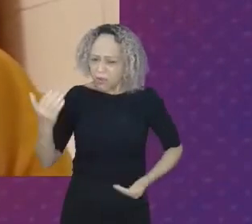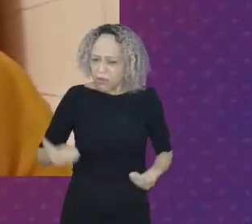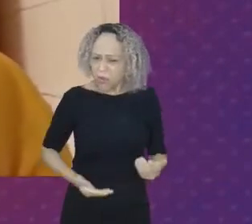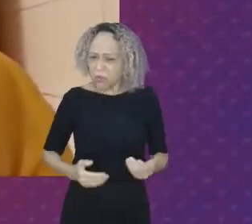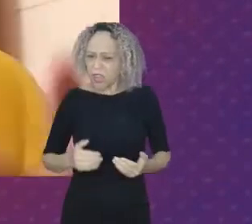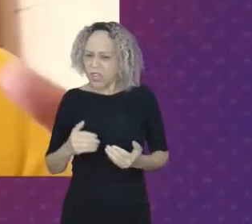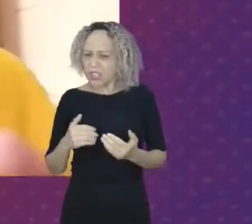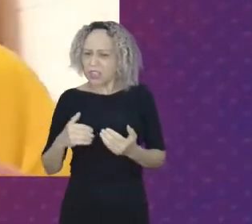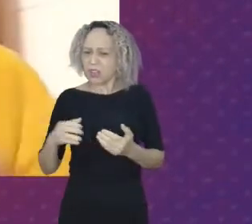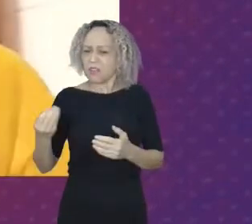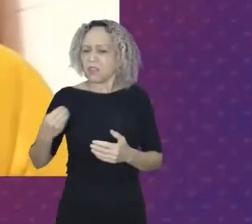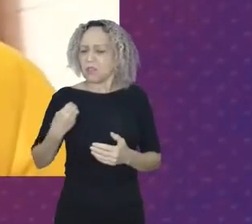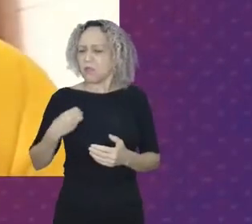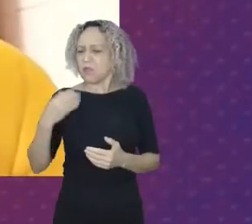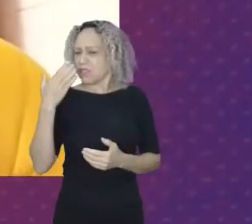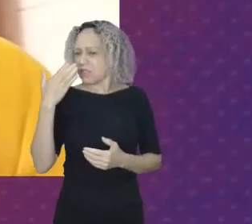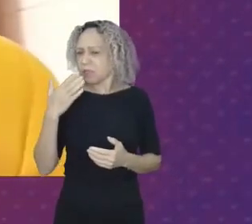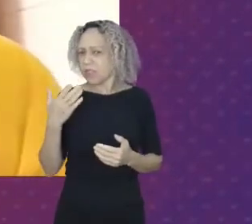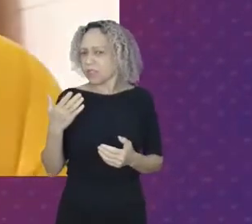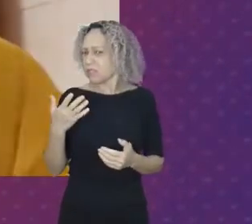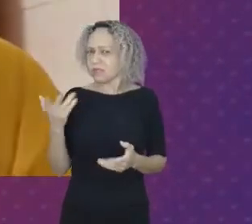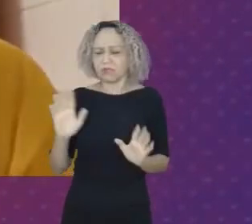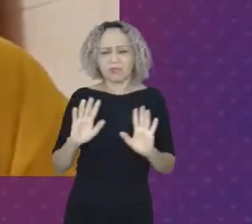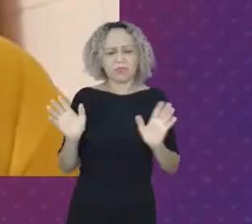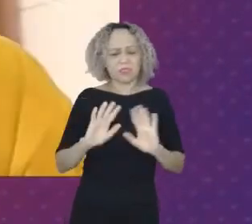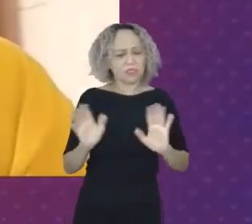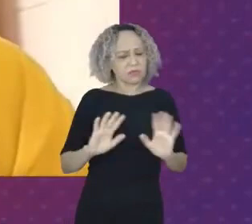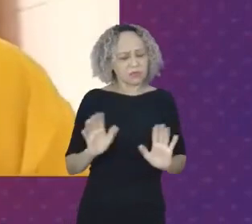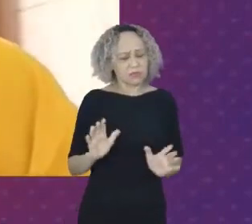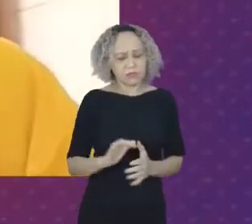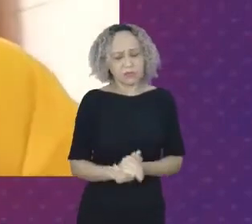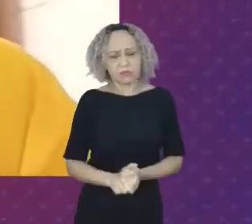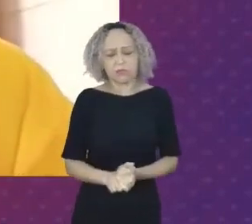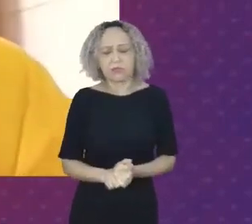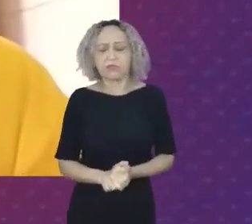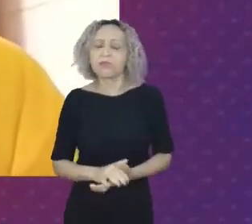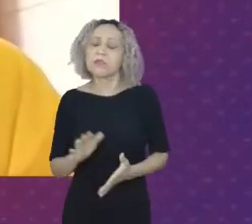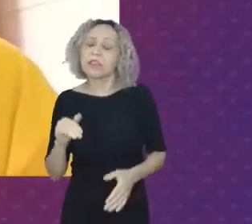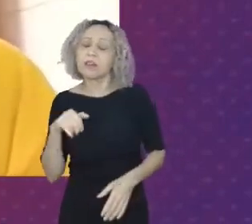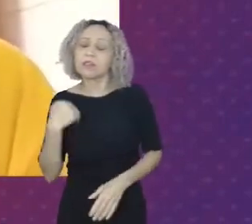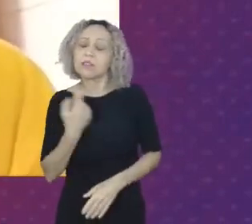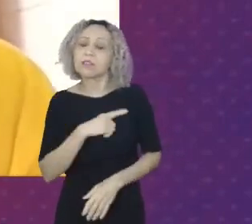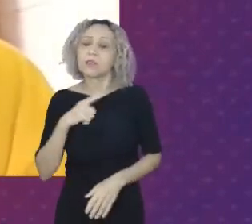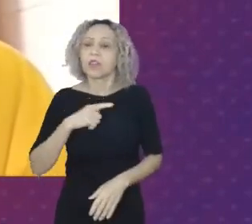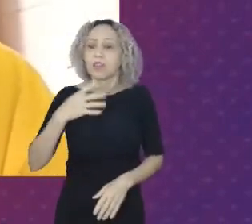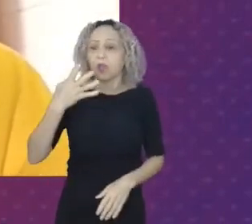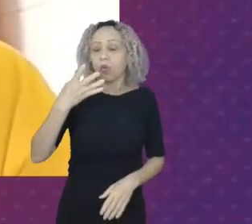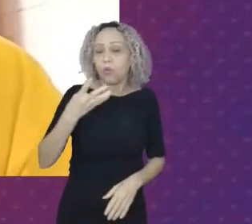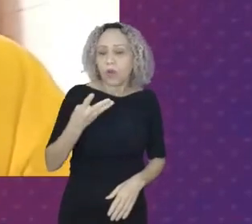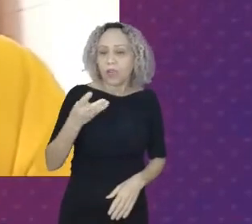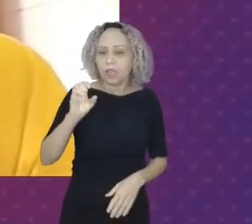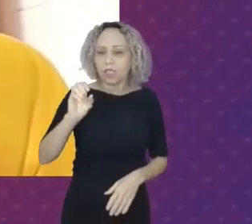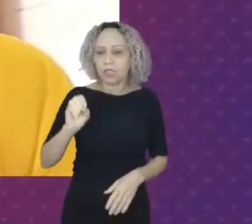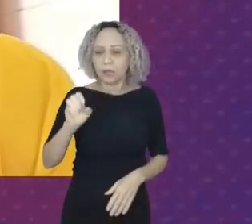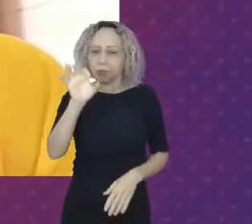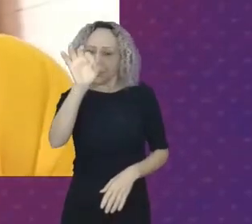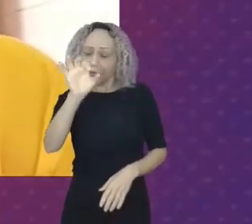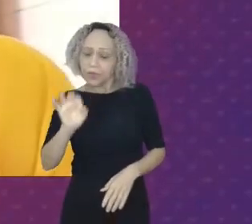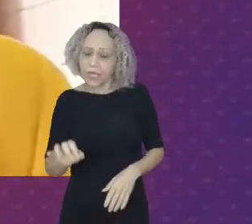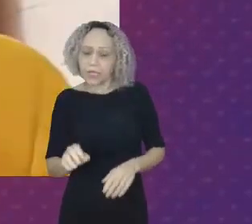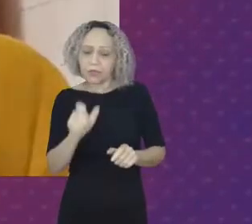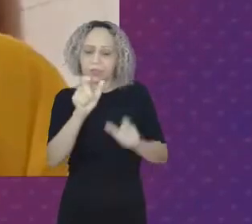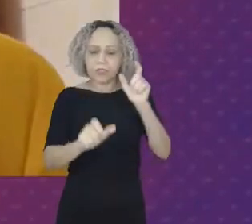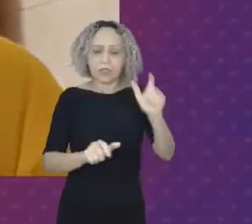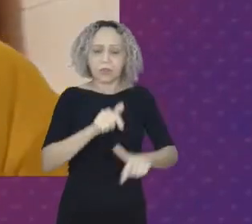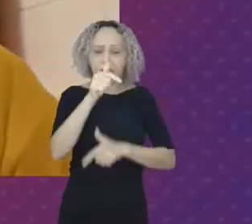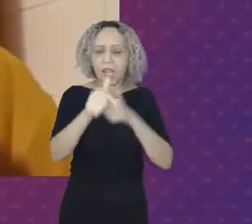total de 40% de trabalhadoras domésticas formalizadas. Então, essa luta